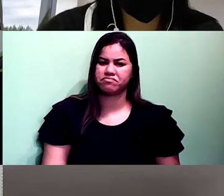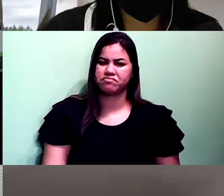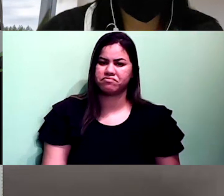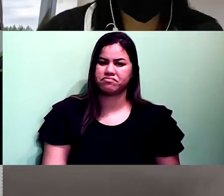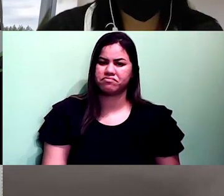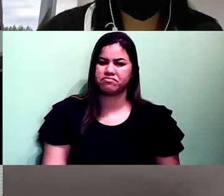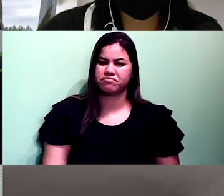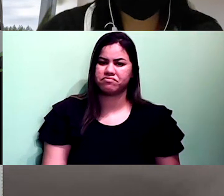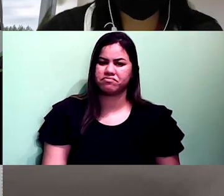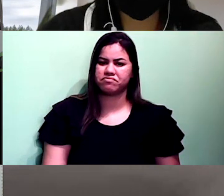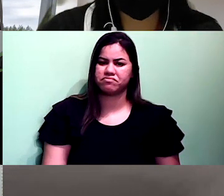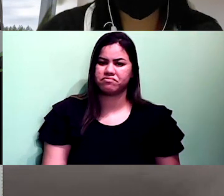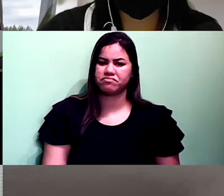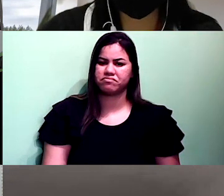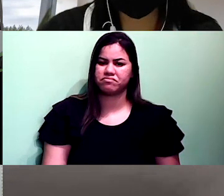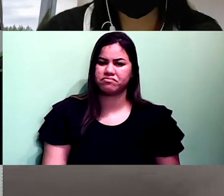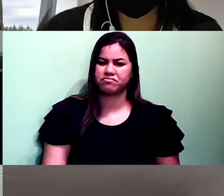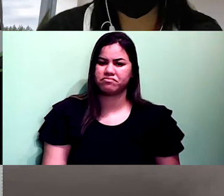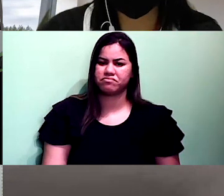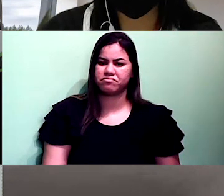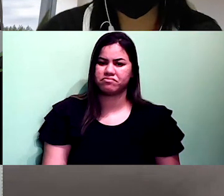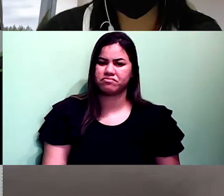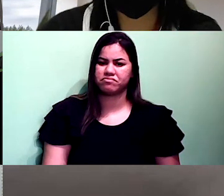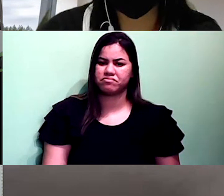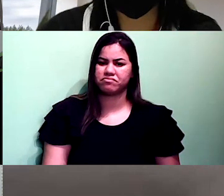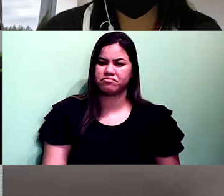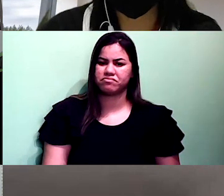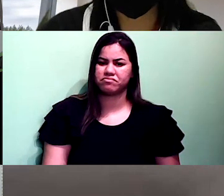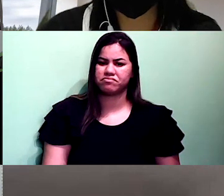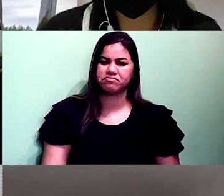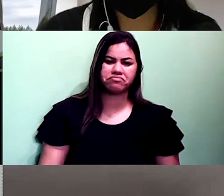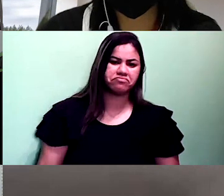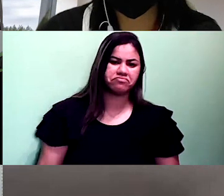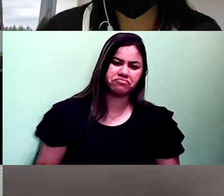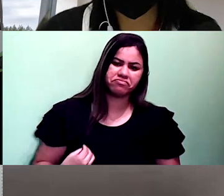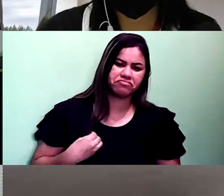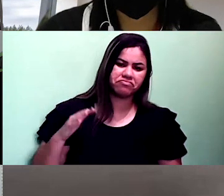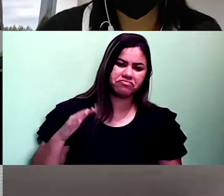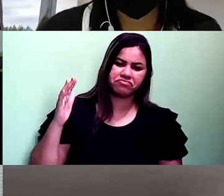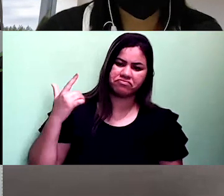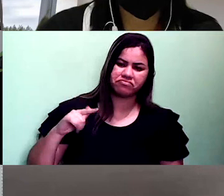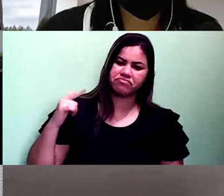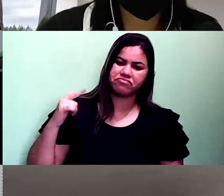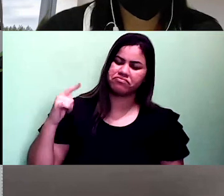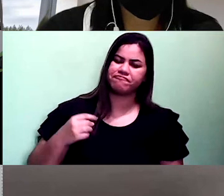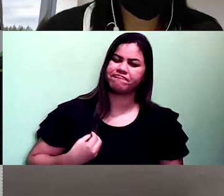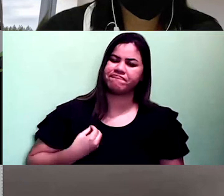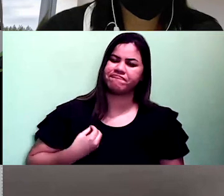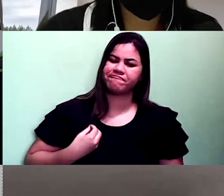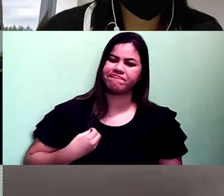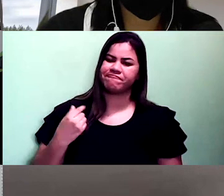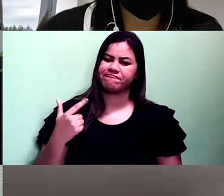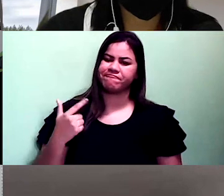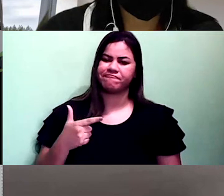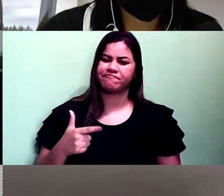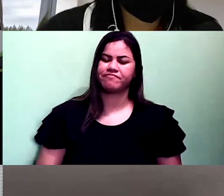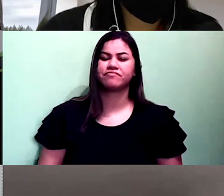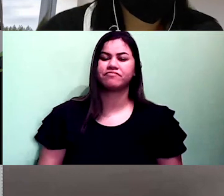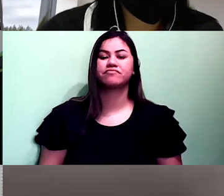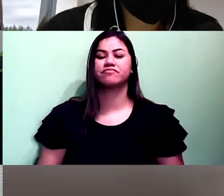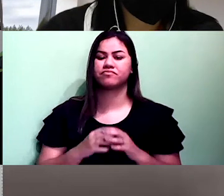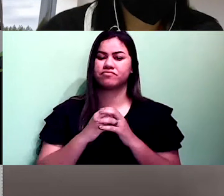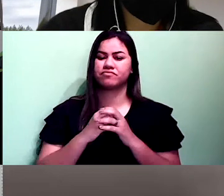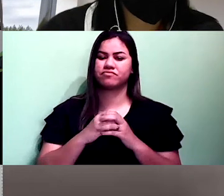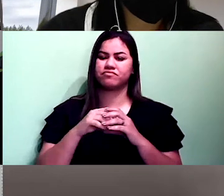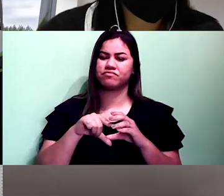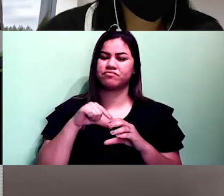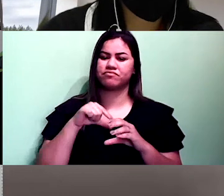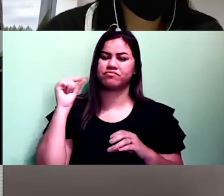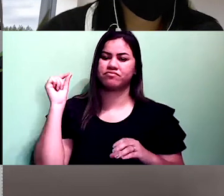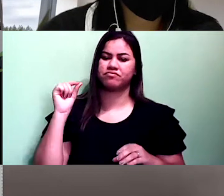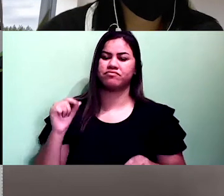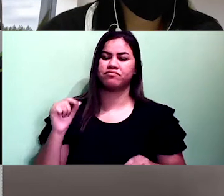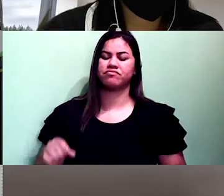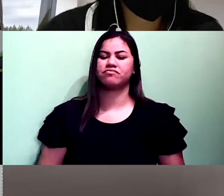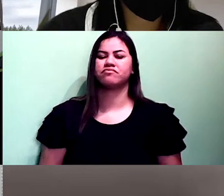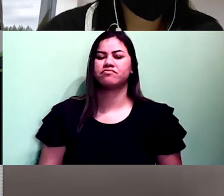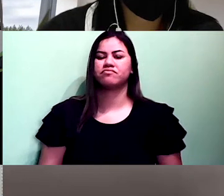Não Eduardo está. Marques da Cruz, não? Não. Então vamos sortear outro, deixa eu tirar o nome dele